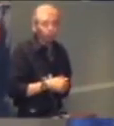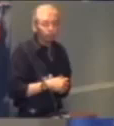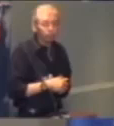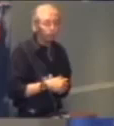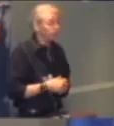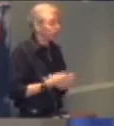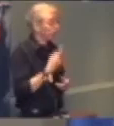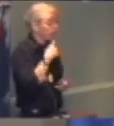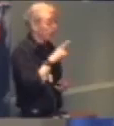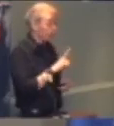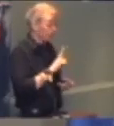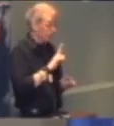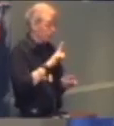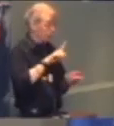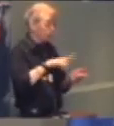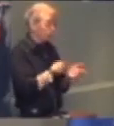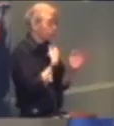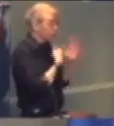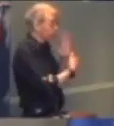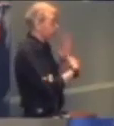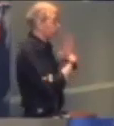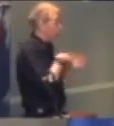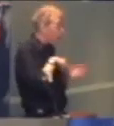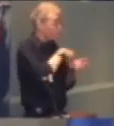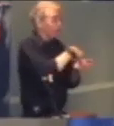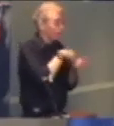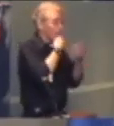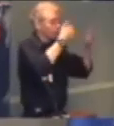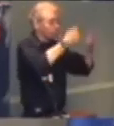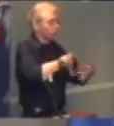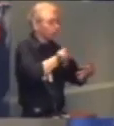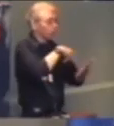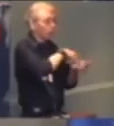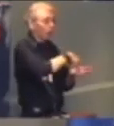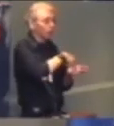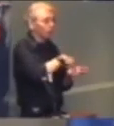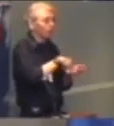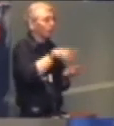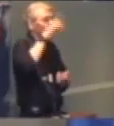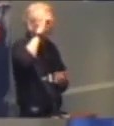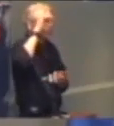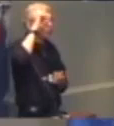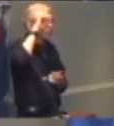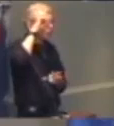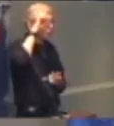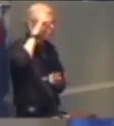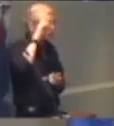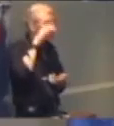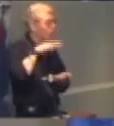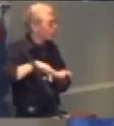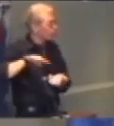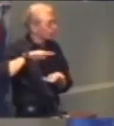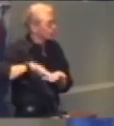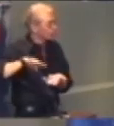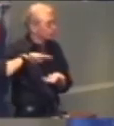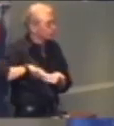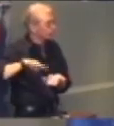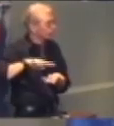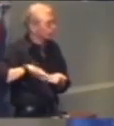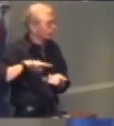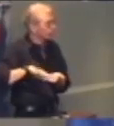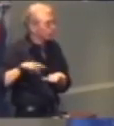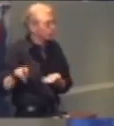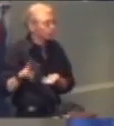Tribuna do autista todo dia se passa uma mensagem e se recebe